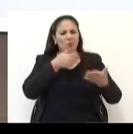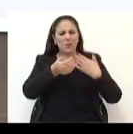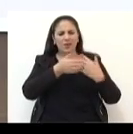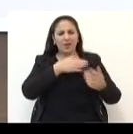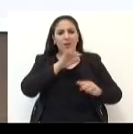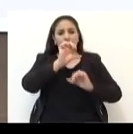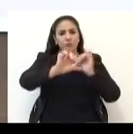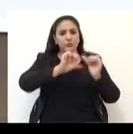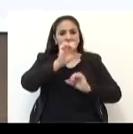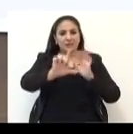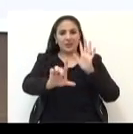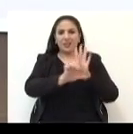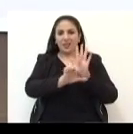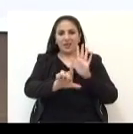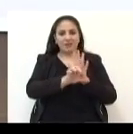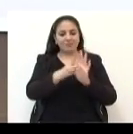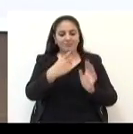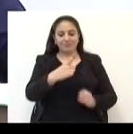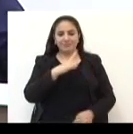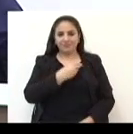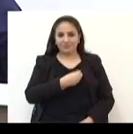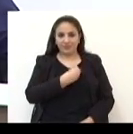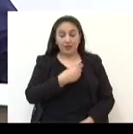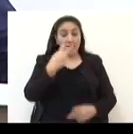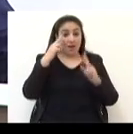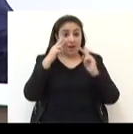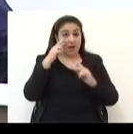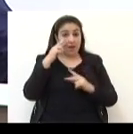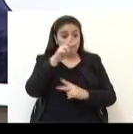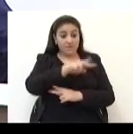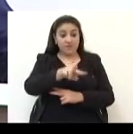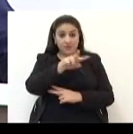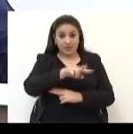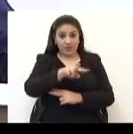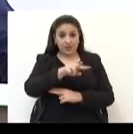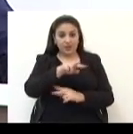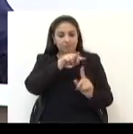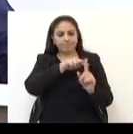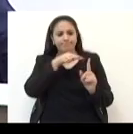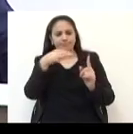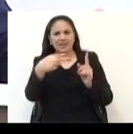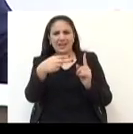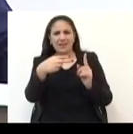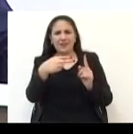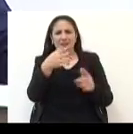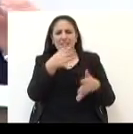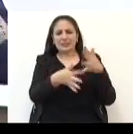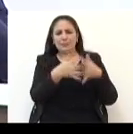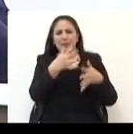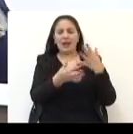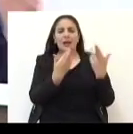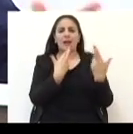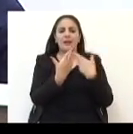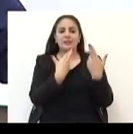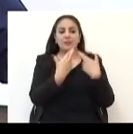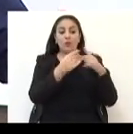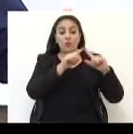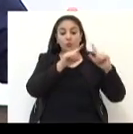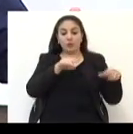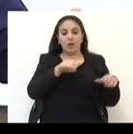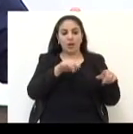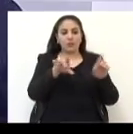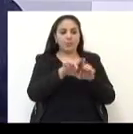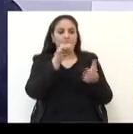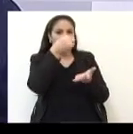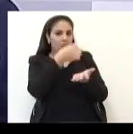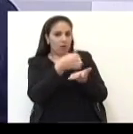qualquer modificação nas leis em vigor. Na visão dele, isso trará danos na relação entre funcionários e